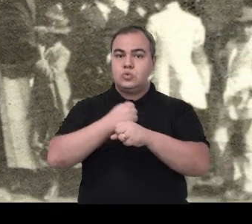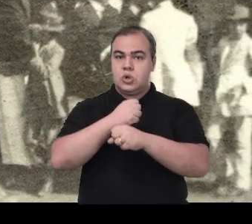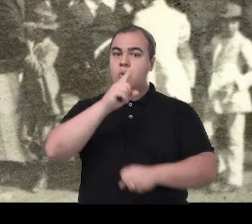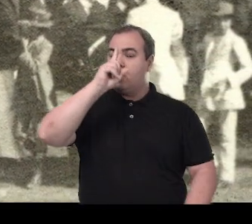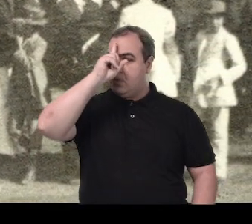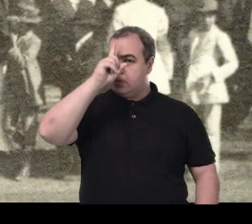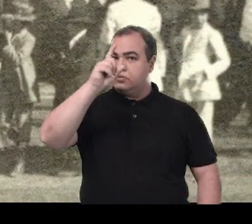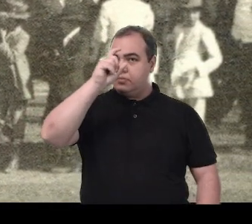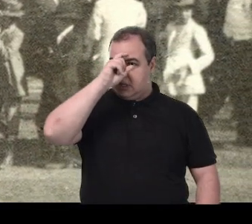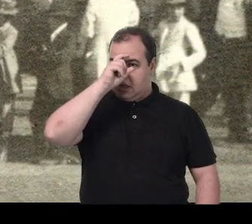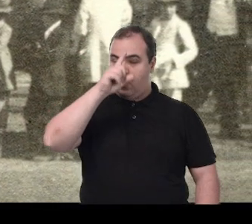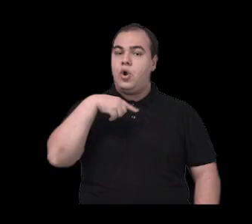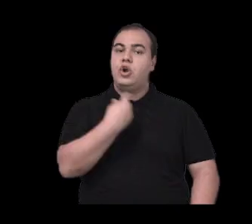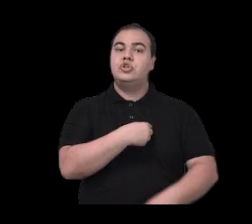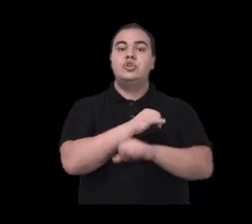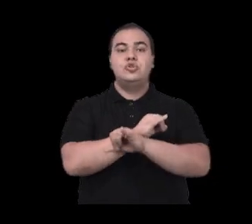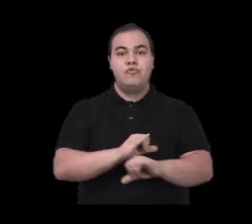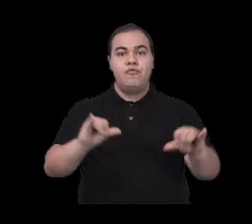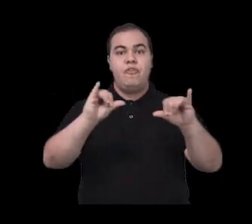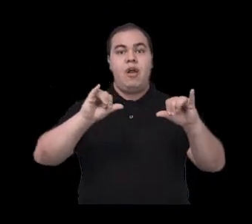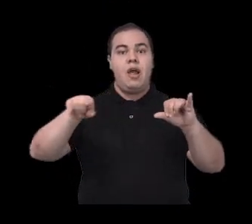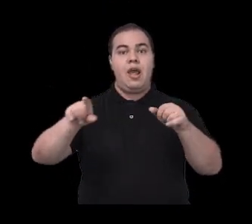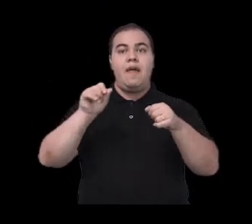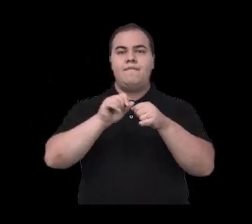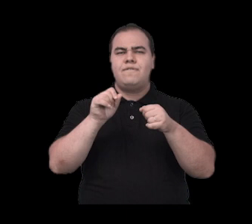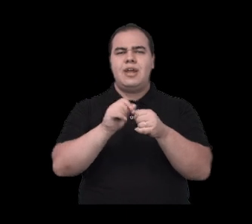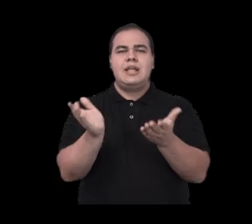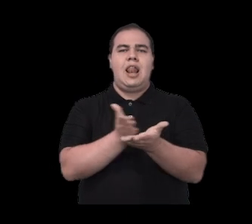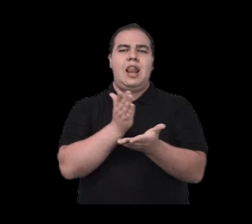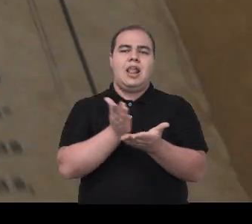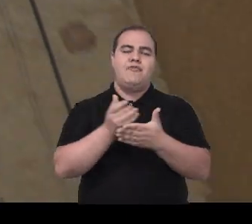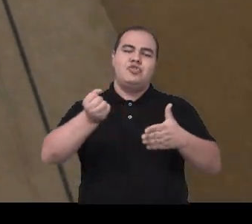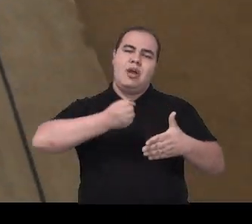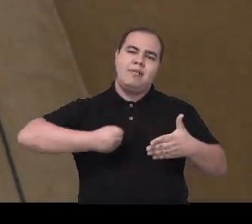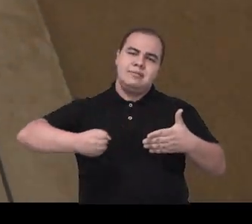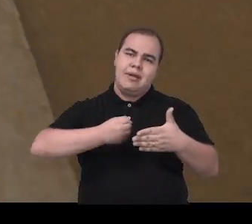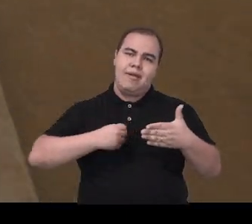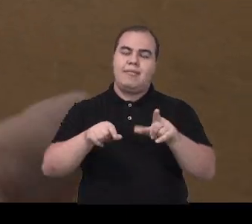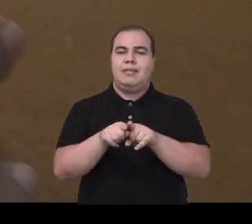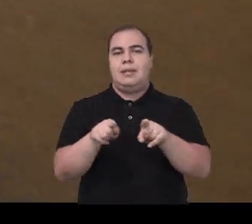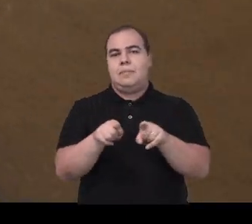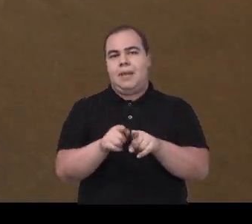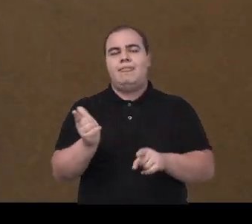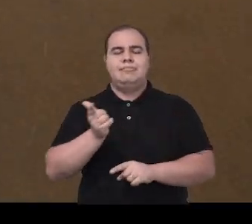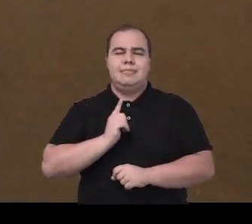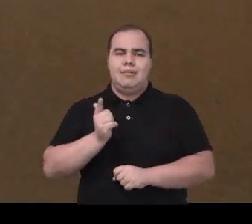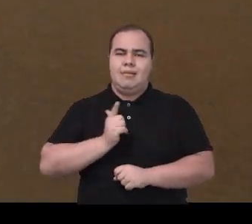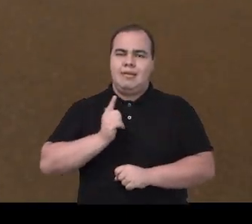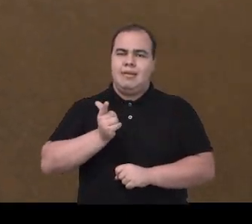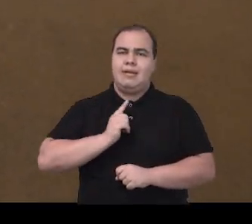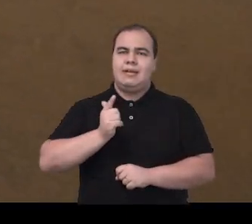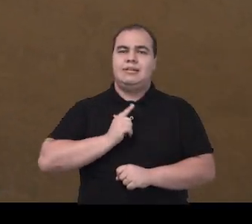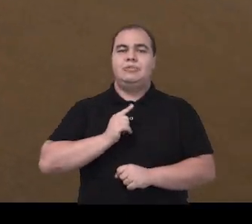construção do hospital, que a gente ouve dizer que ela fez livro de receita, inclusive... Cleusa folheia o